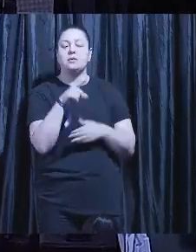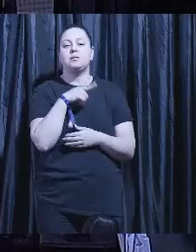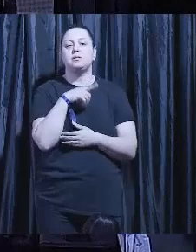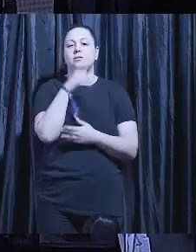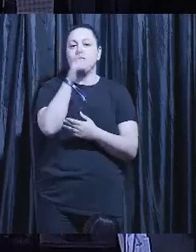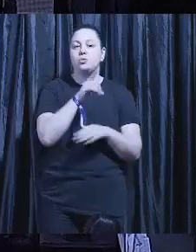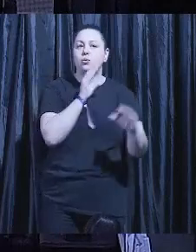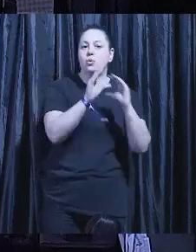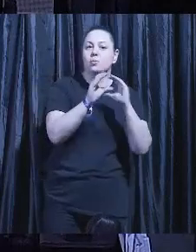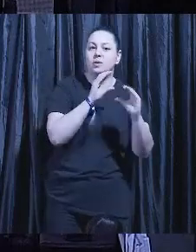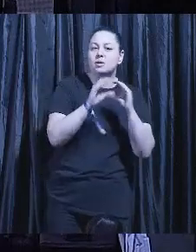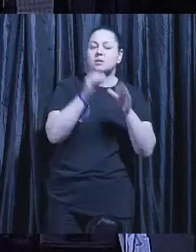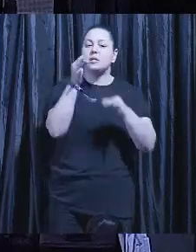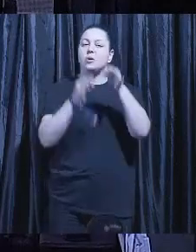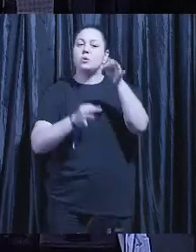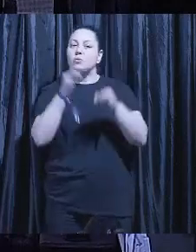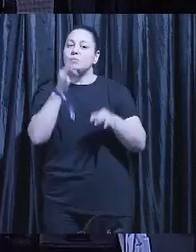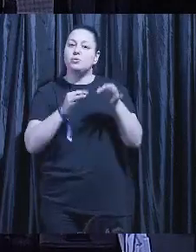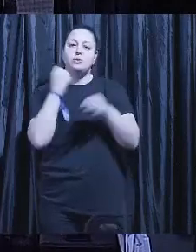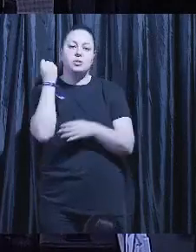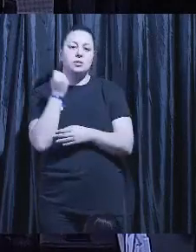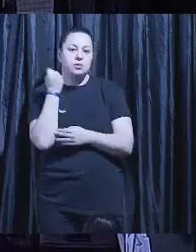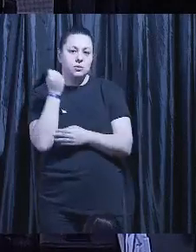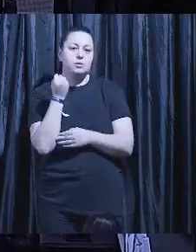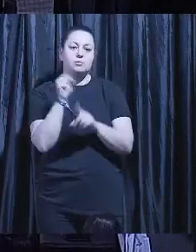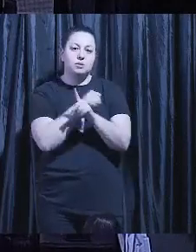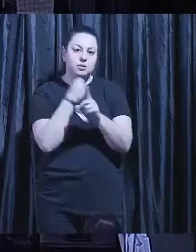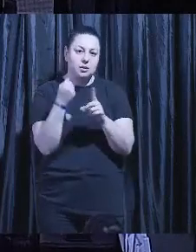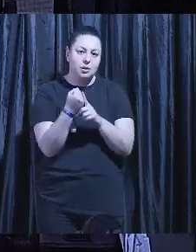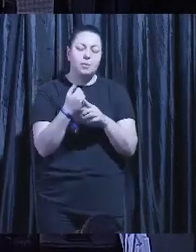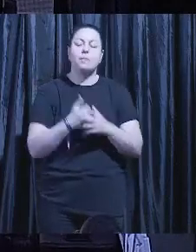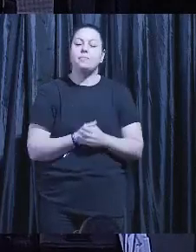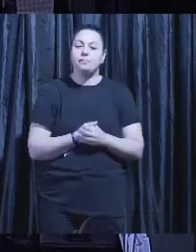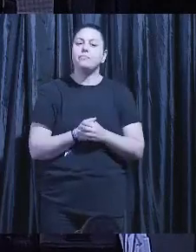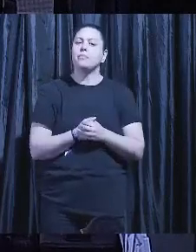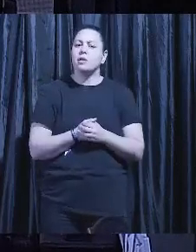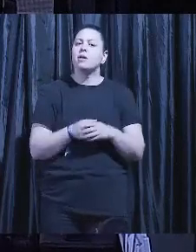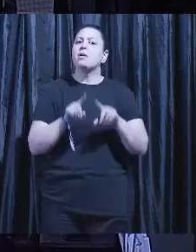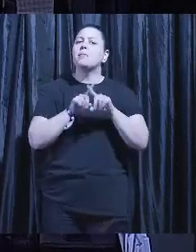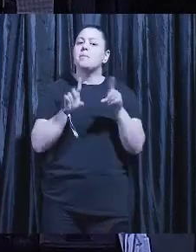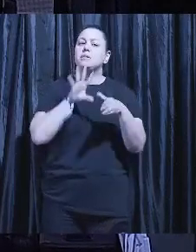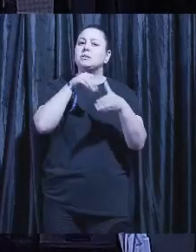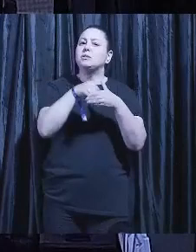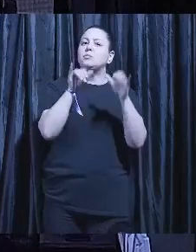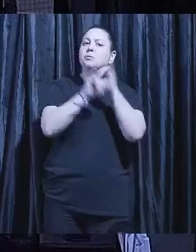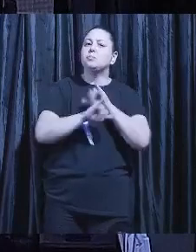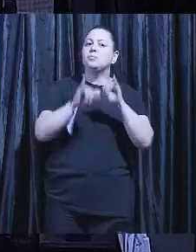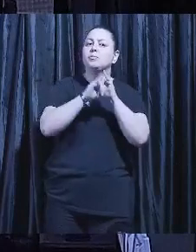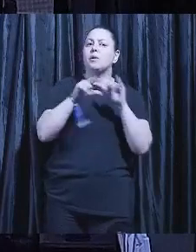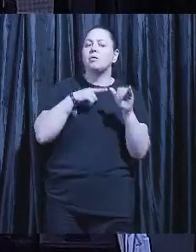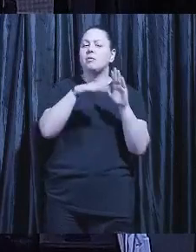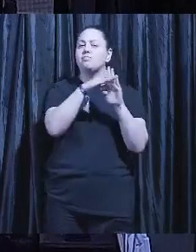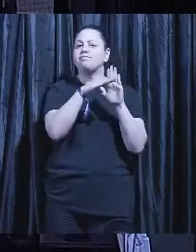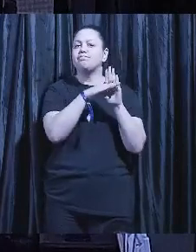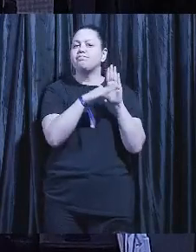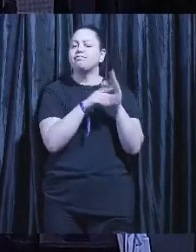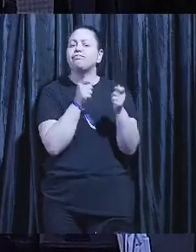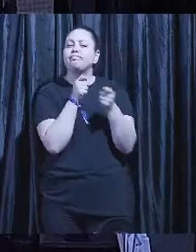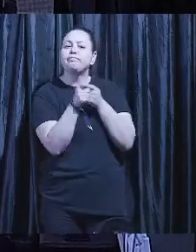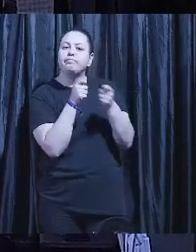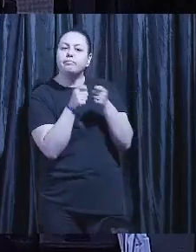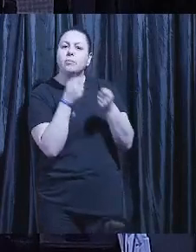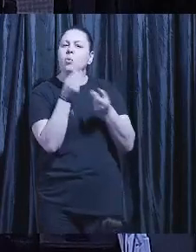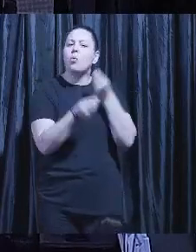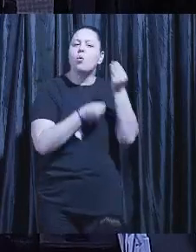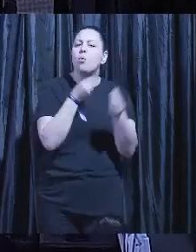à comunicação e justiça social, e, nas narrativas, eles são programas de reportagem. Como é que a